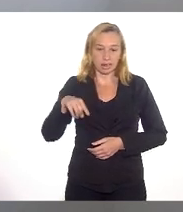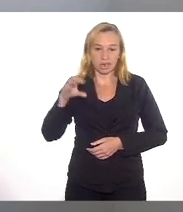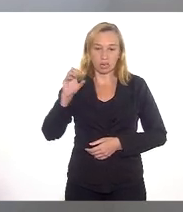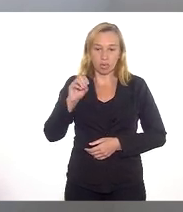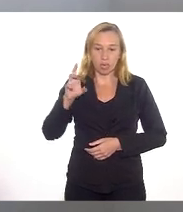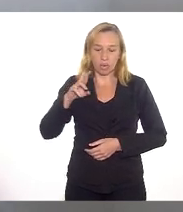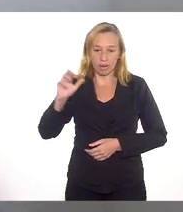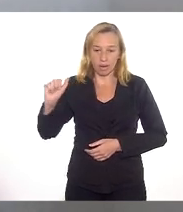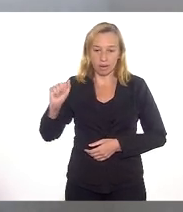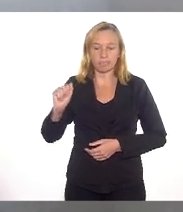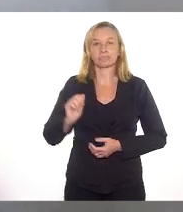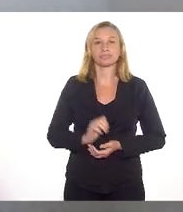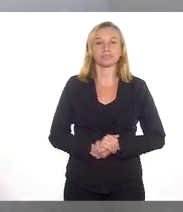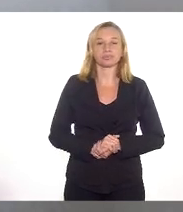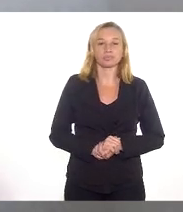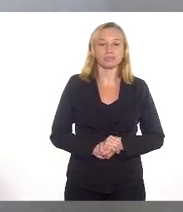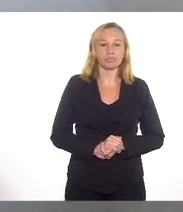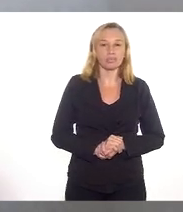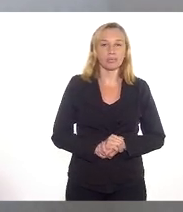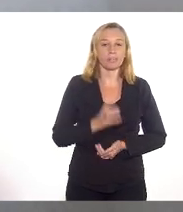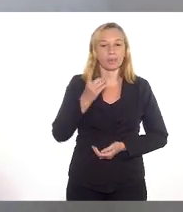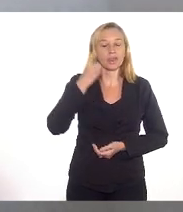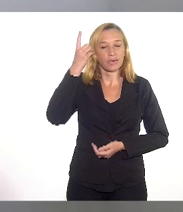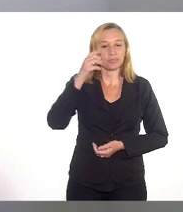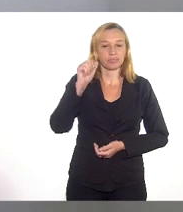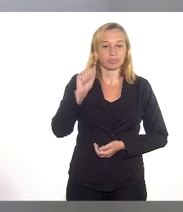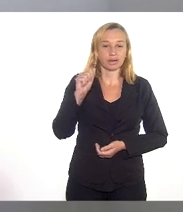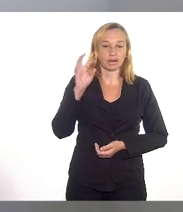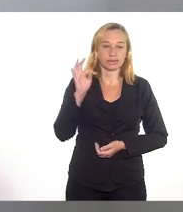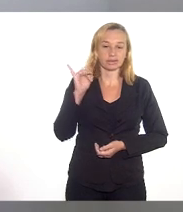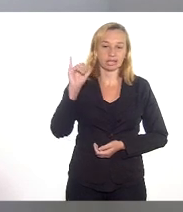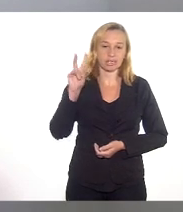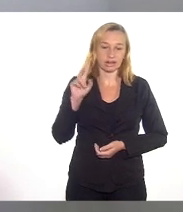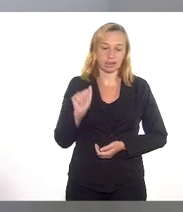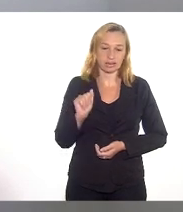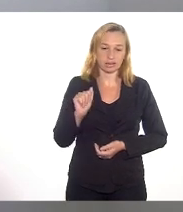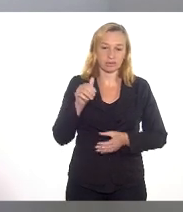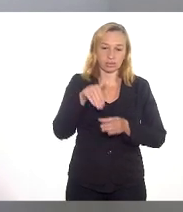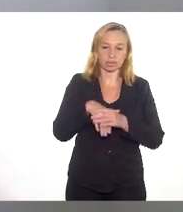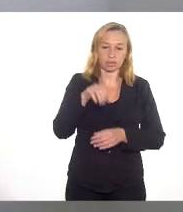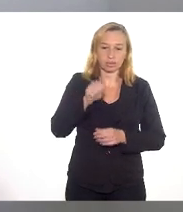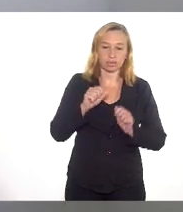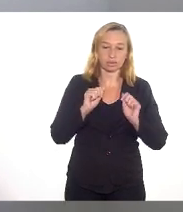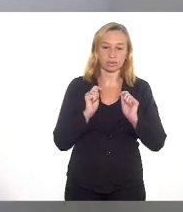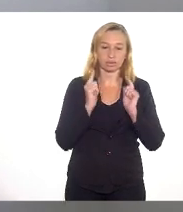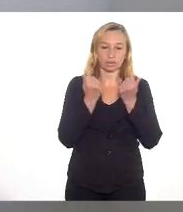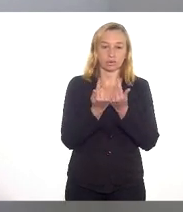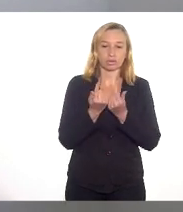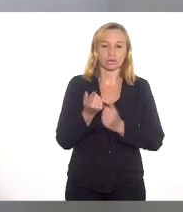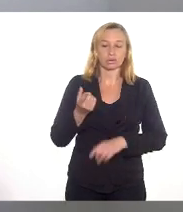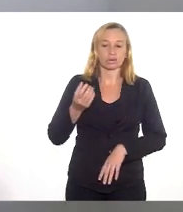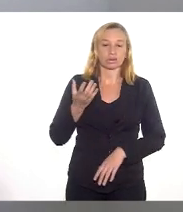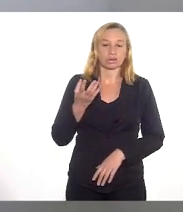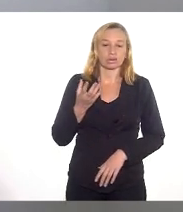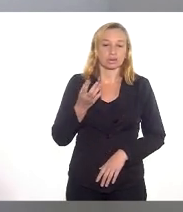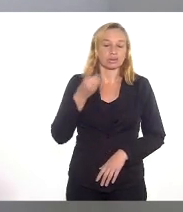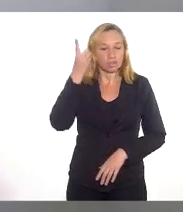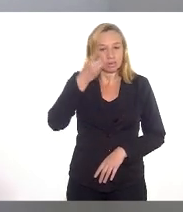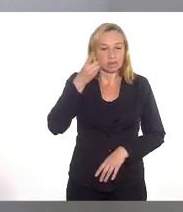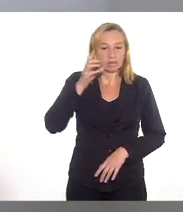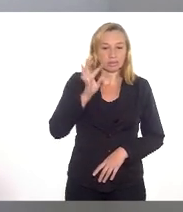Deputado André Correia. Deputado Átila Nunes votou sim no grupo. Deputado Bebeto.